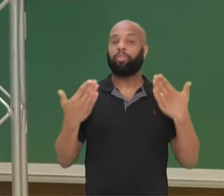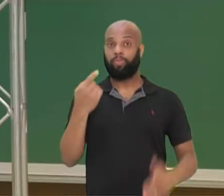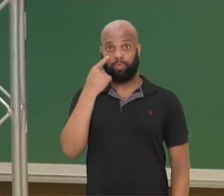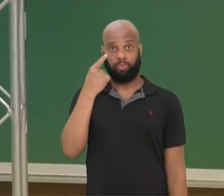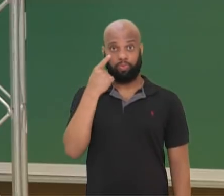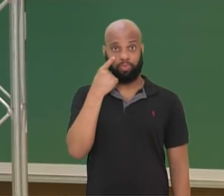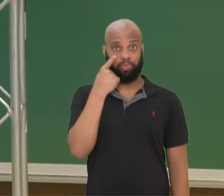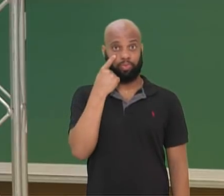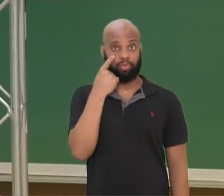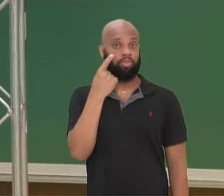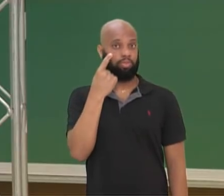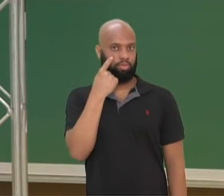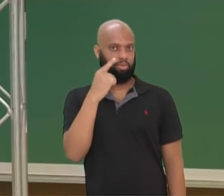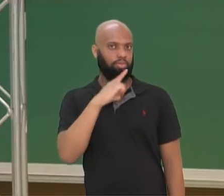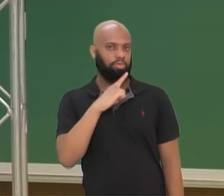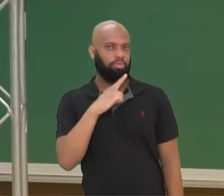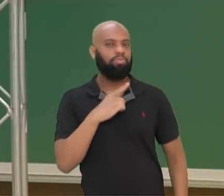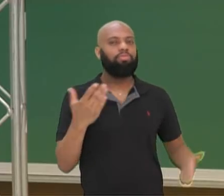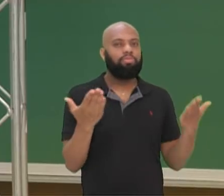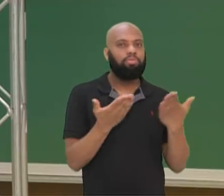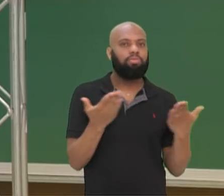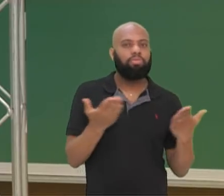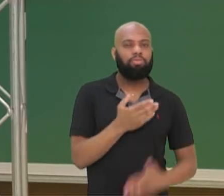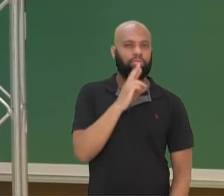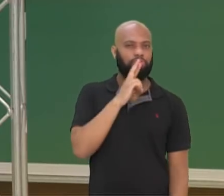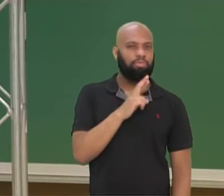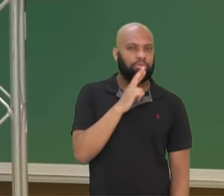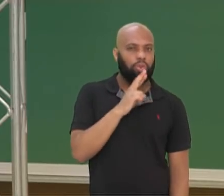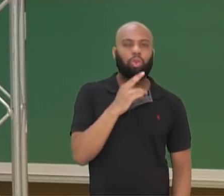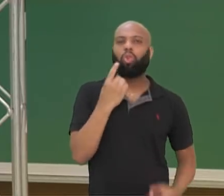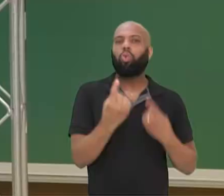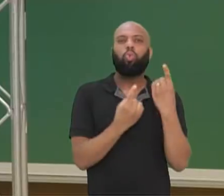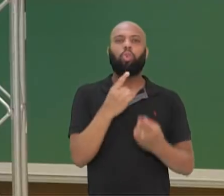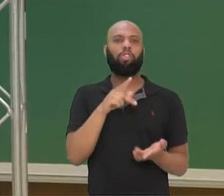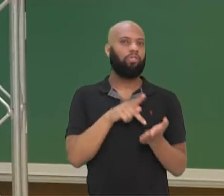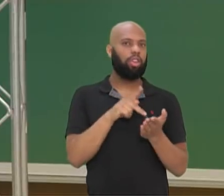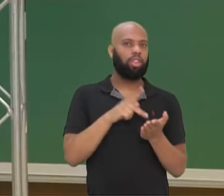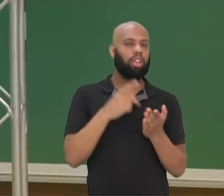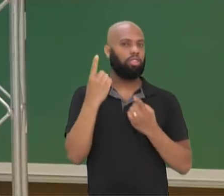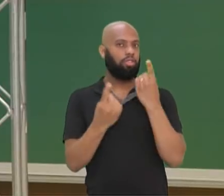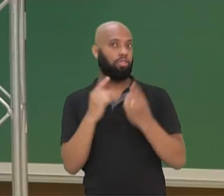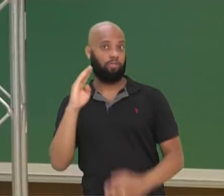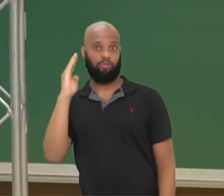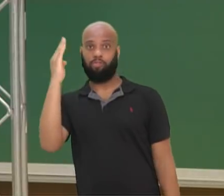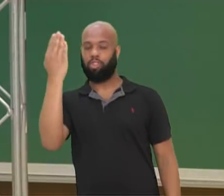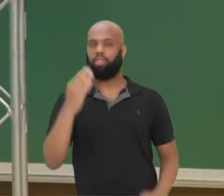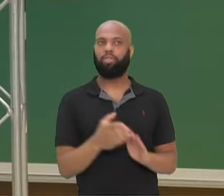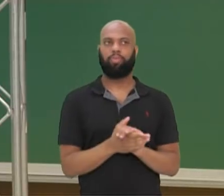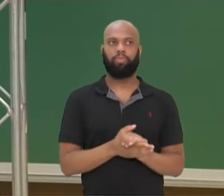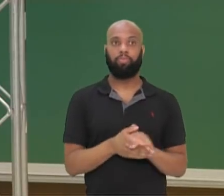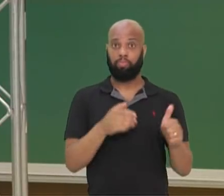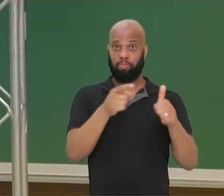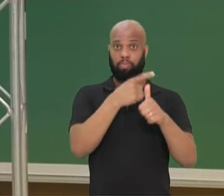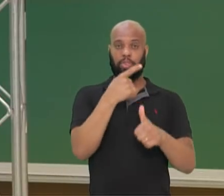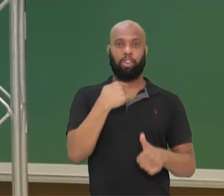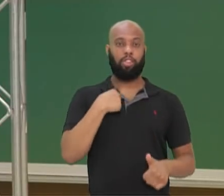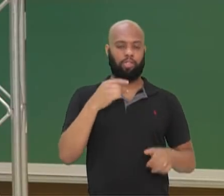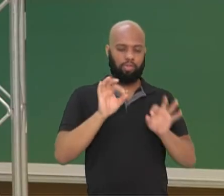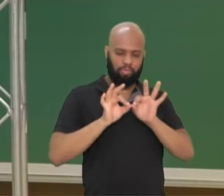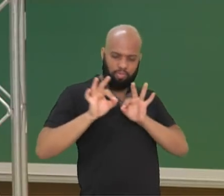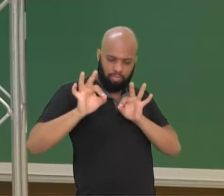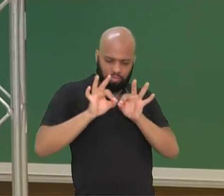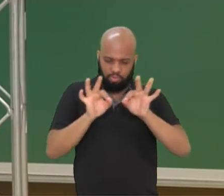olha só, vamos conferir as alternativas do quiz e ver quais são verdadeiras e quais são falsas. Primeira alternativa: medir o volume